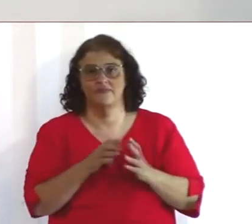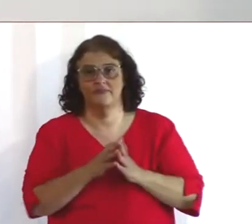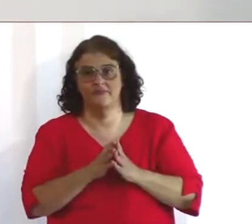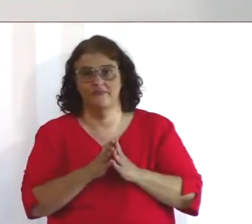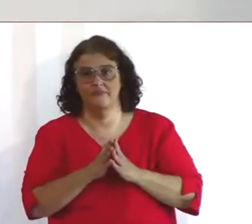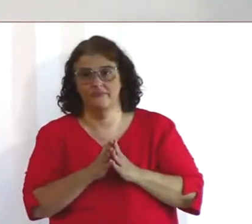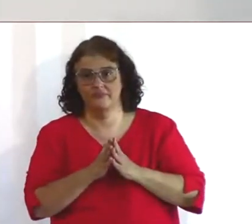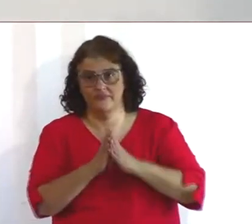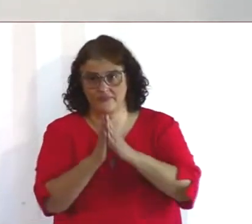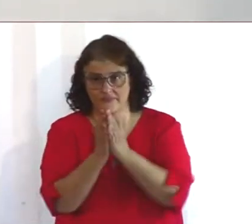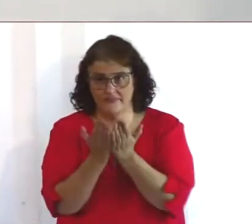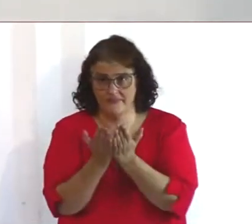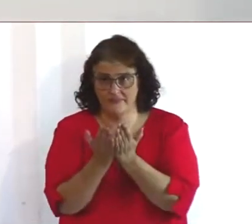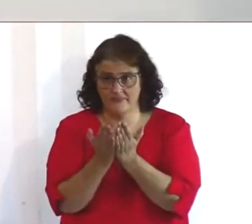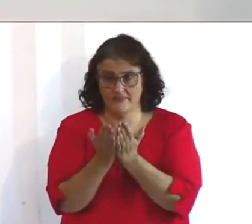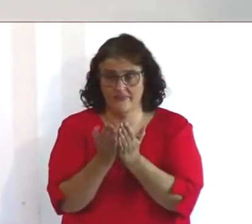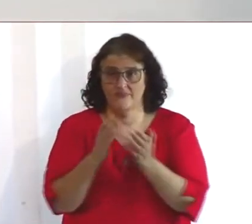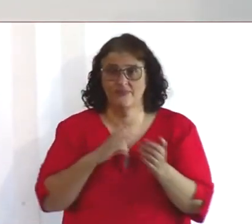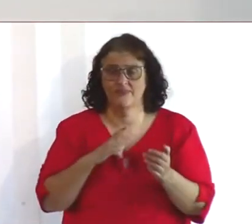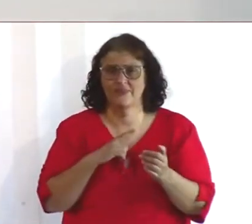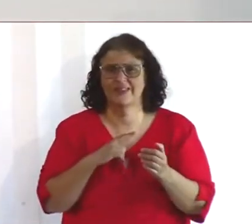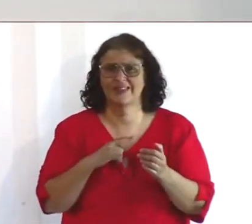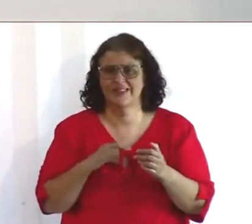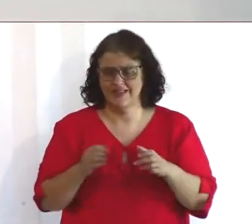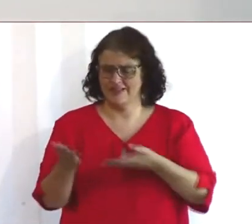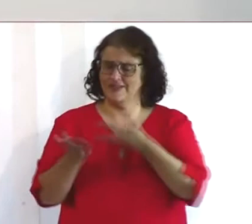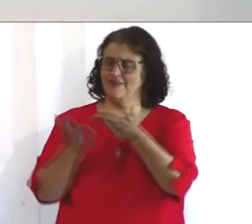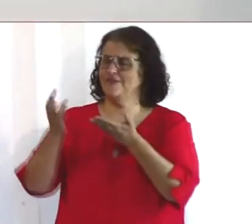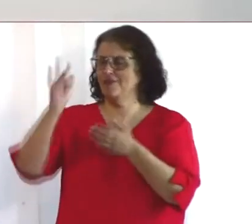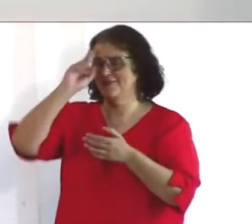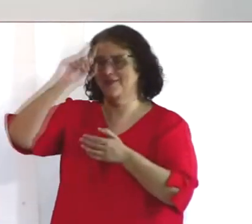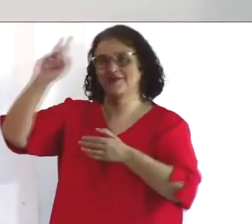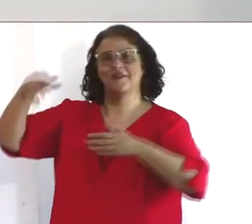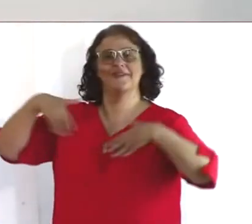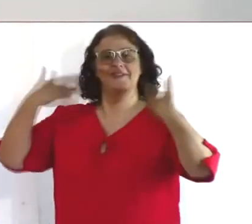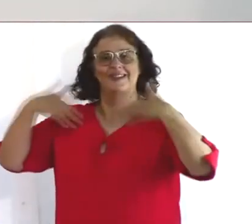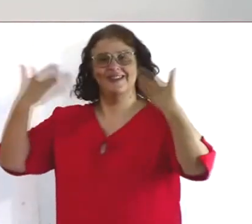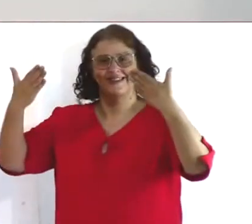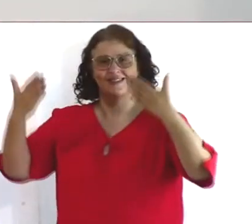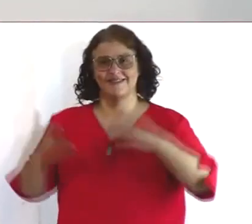palavra serviço. Servir ao Senhor com alegria,